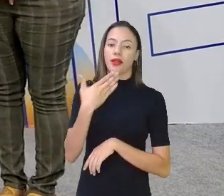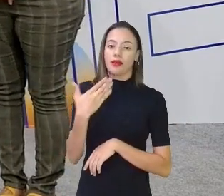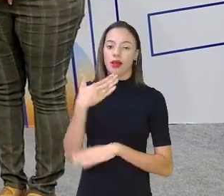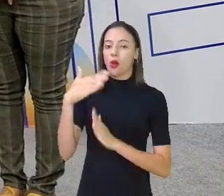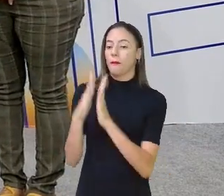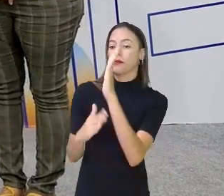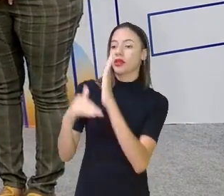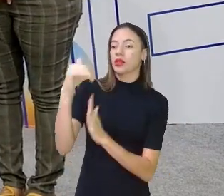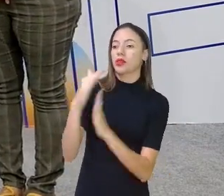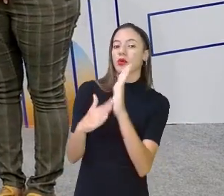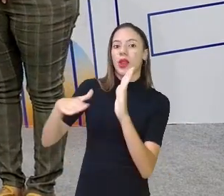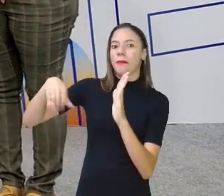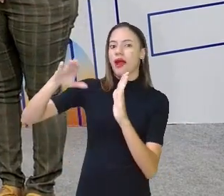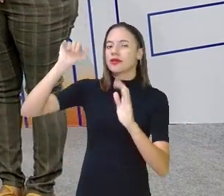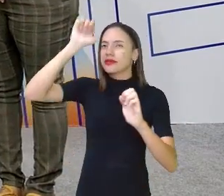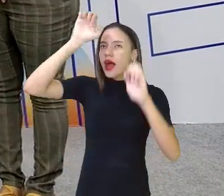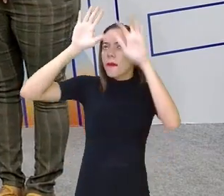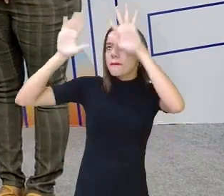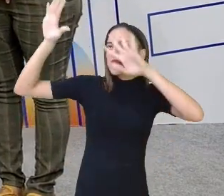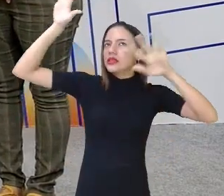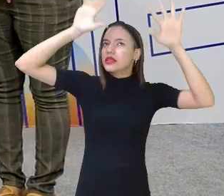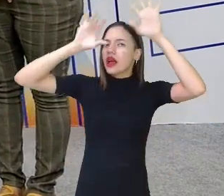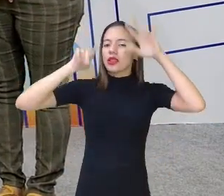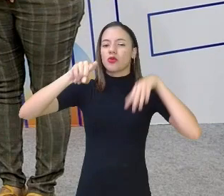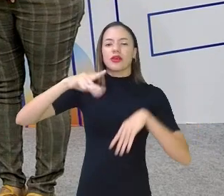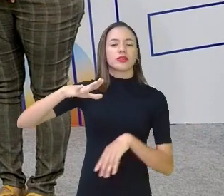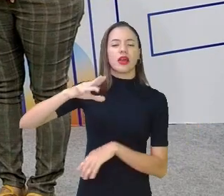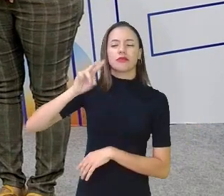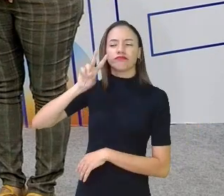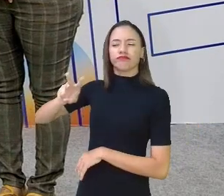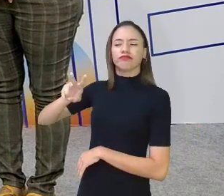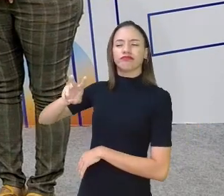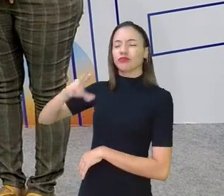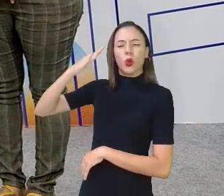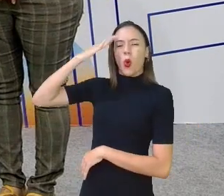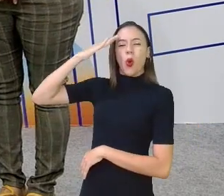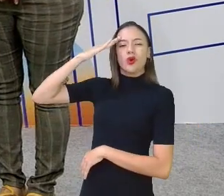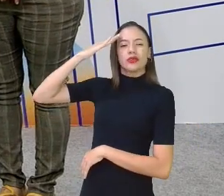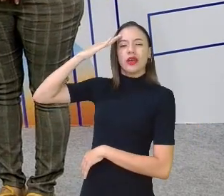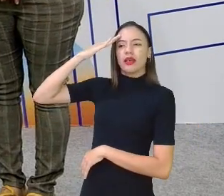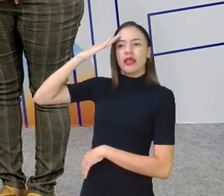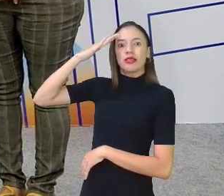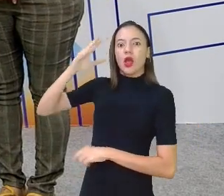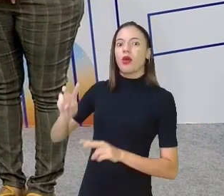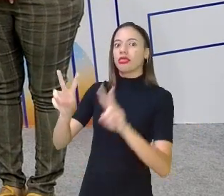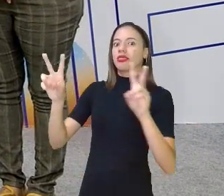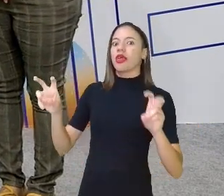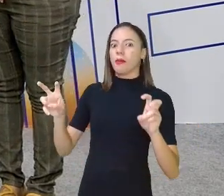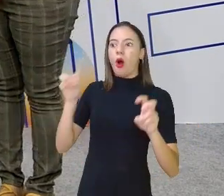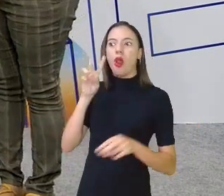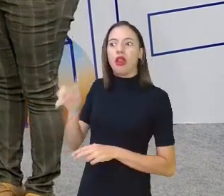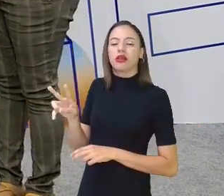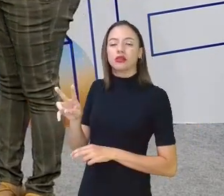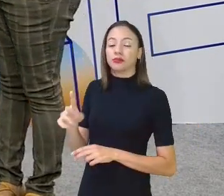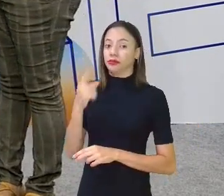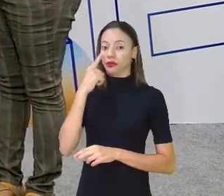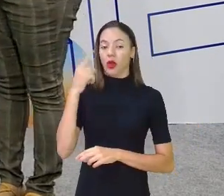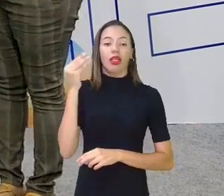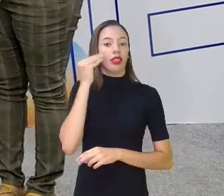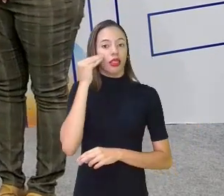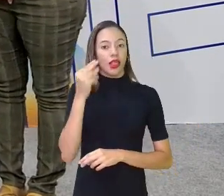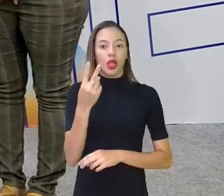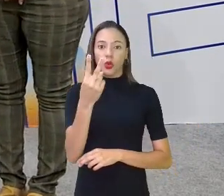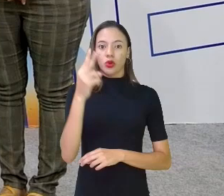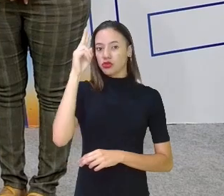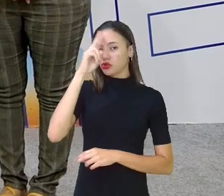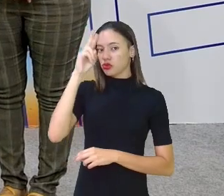pintura abstrata, que vocês não conseguem identificar o que é? Então, a gente vai tentar, com duas pequenas